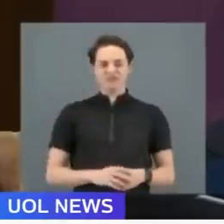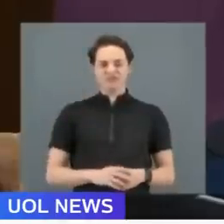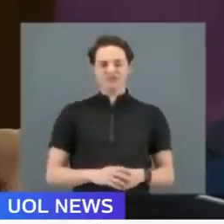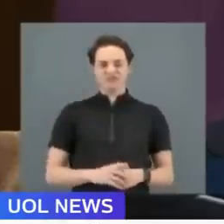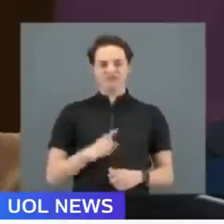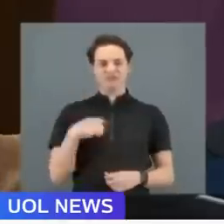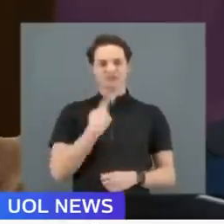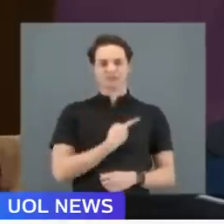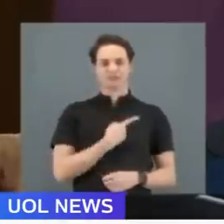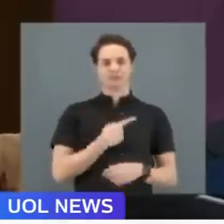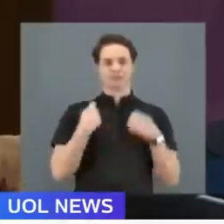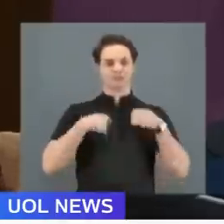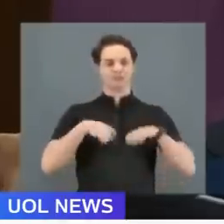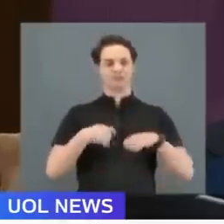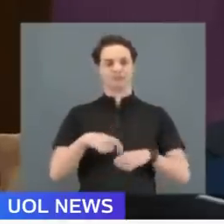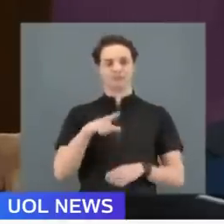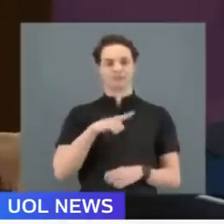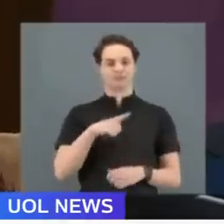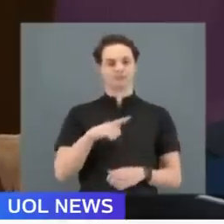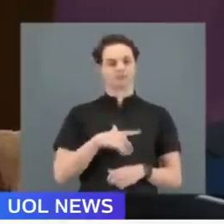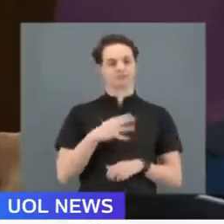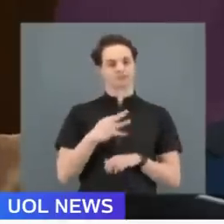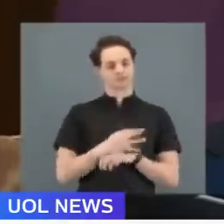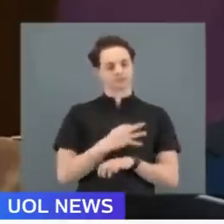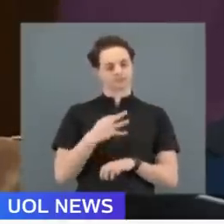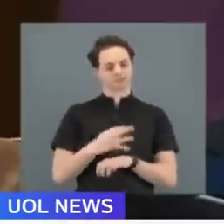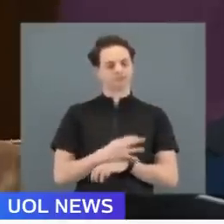Nós temos que ter resiliência,